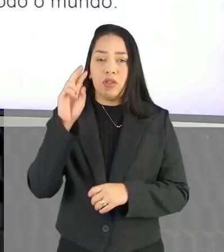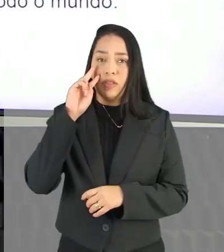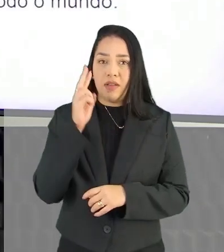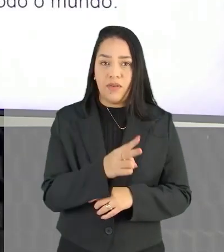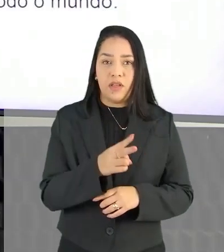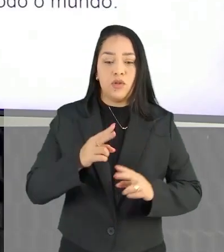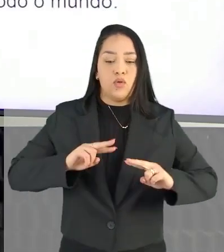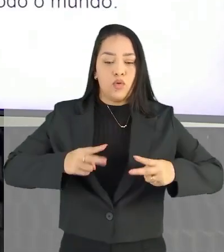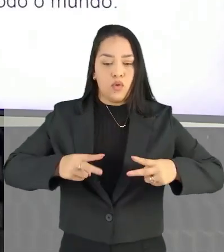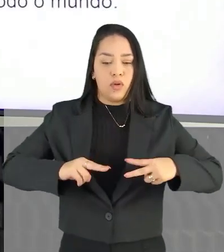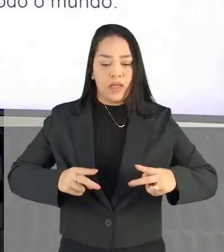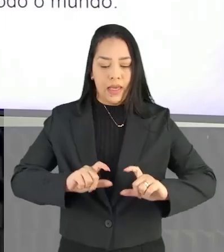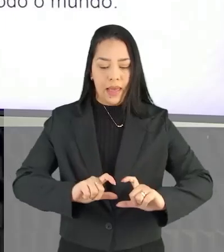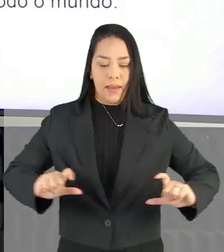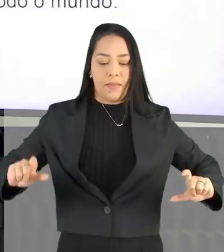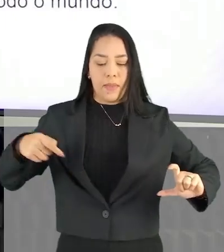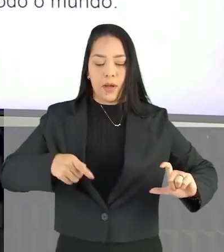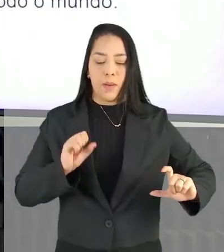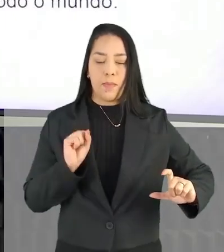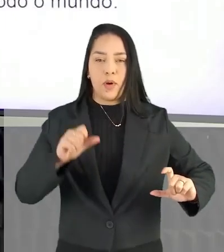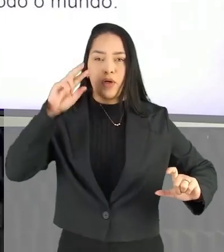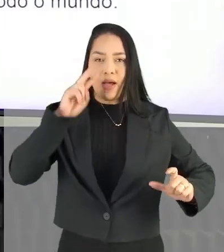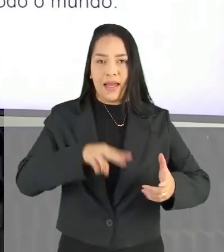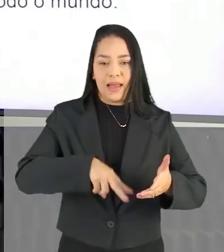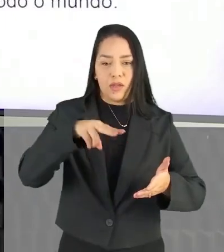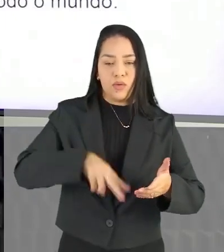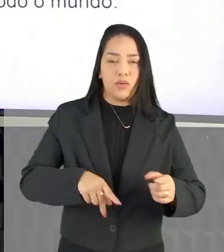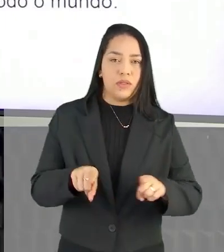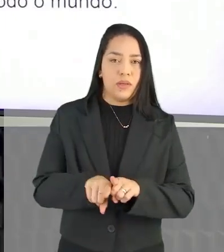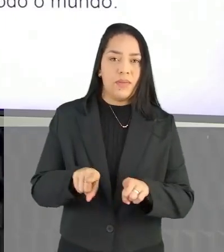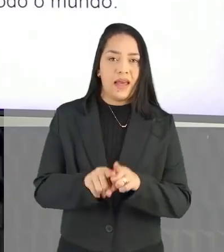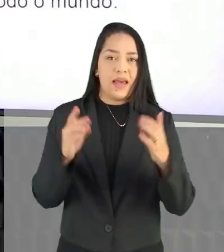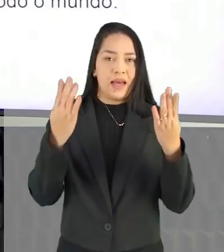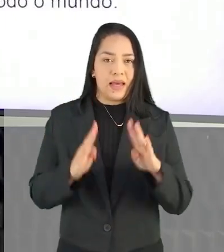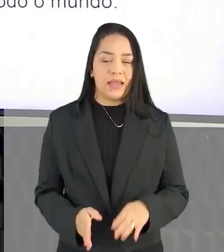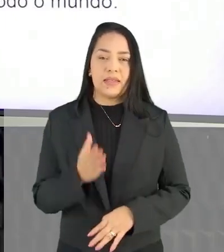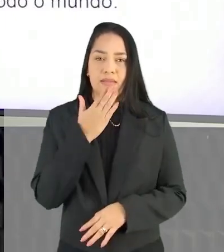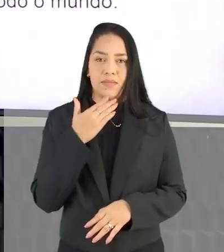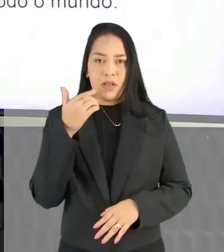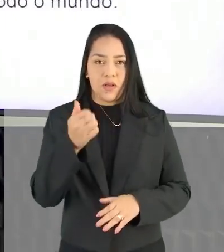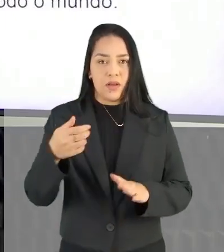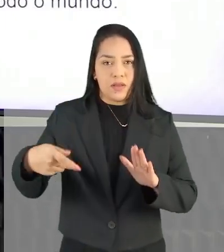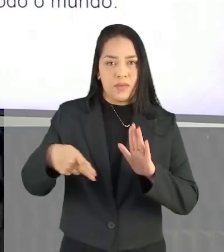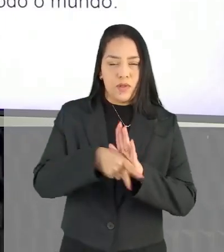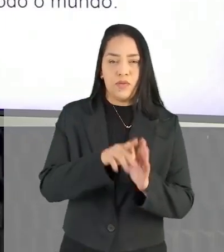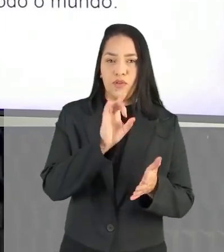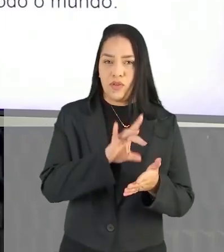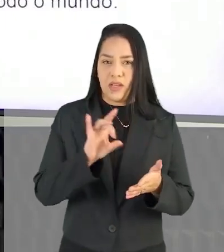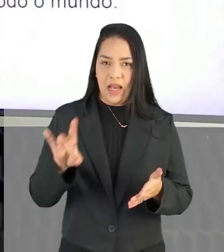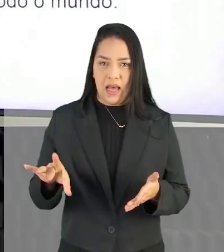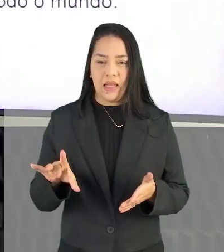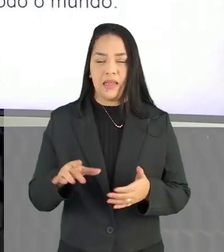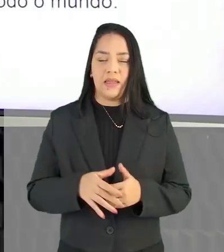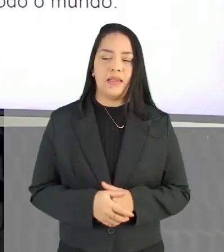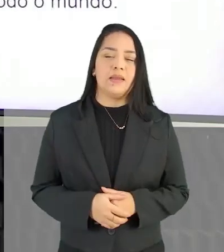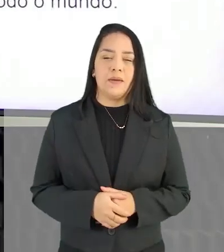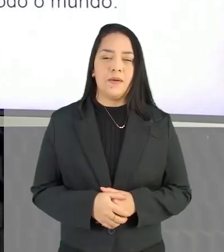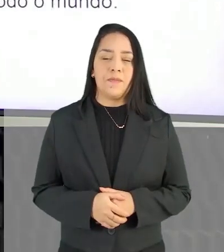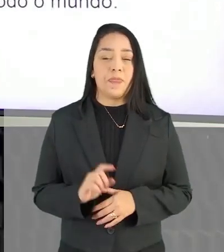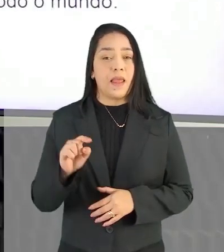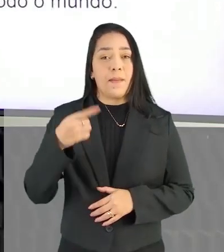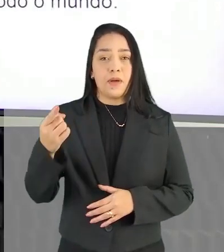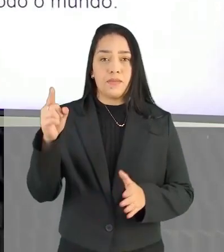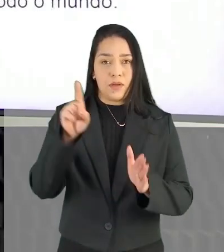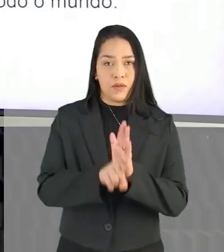acessado aqui no link, aqui abaixo, para vocês fazerem a leitura e fazer a análise melhor, de forma mais específica, de cada uma das questões. A